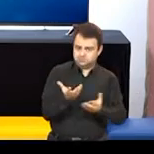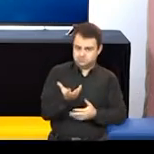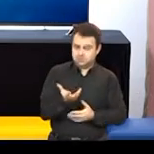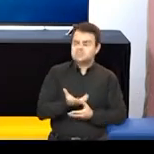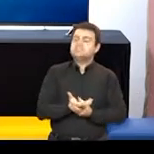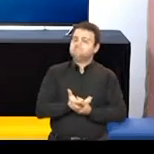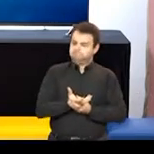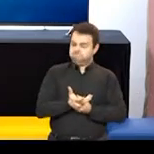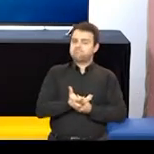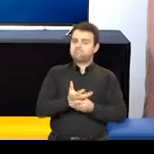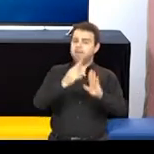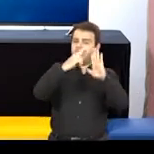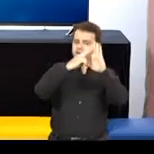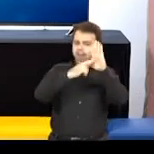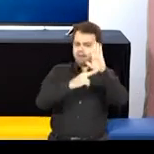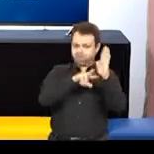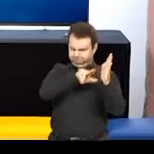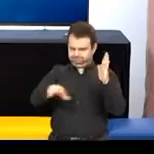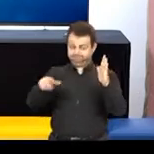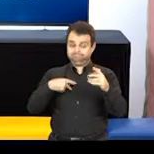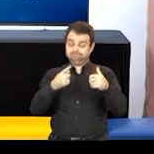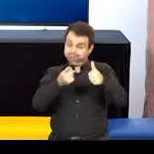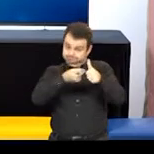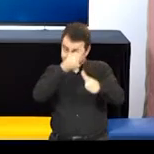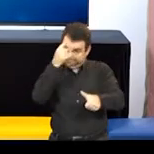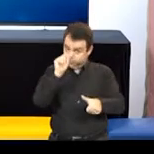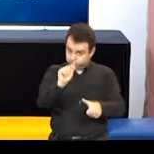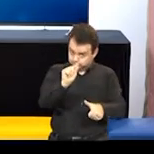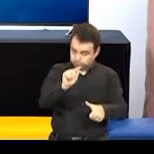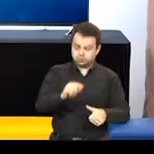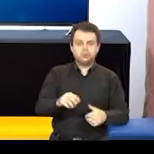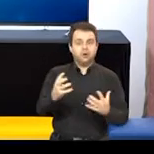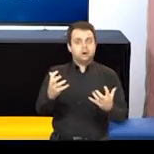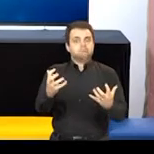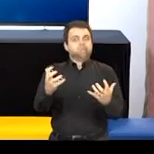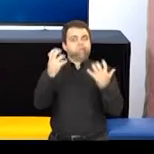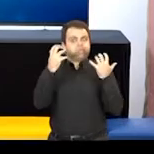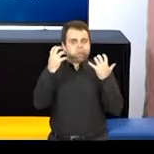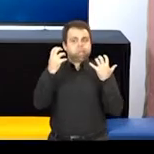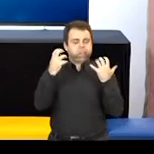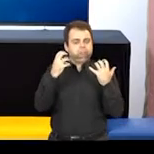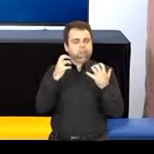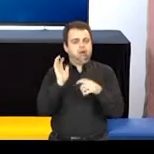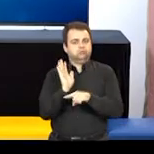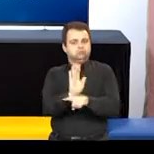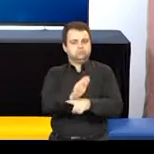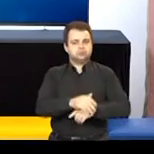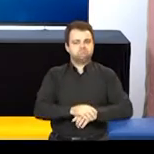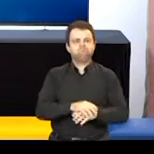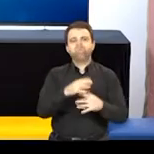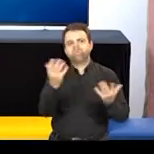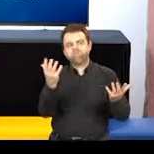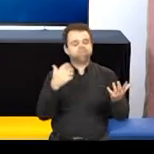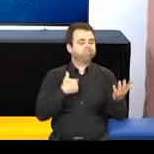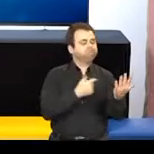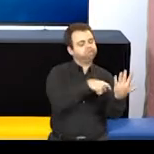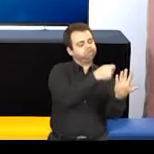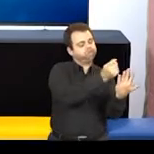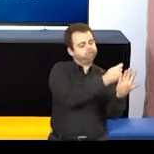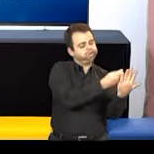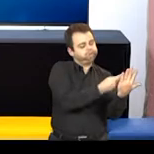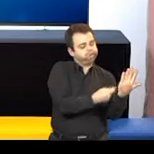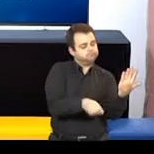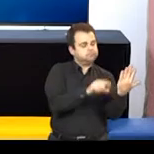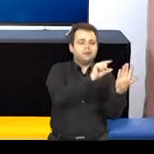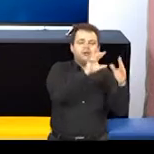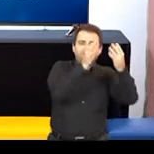gente vai falar aqui do uso das aspas é aqui, ó, ênfase, realce e destaque. Todas as vezes que eu quero dar uma importância